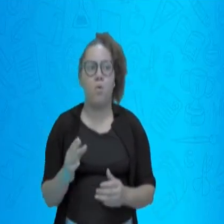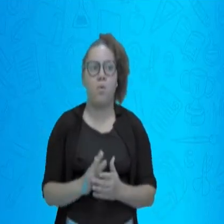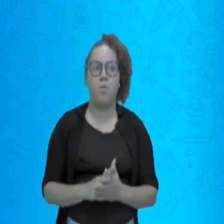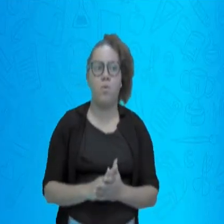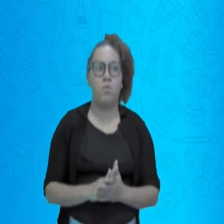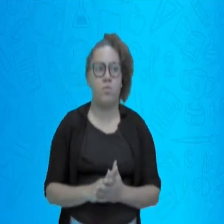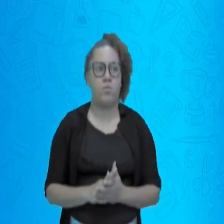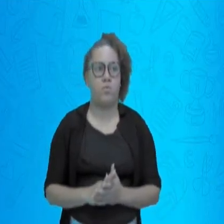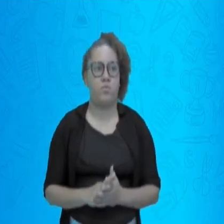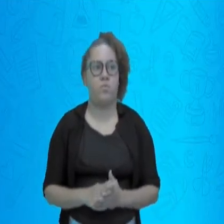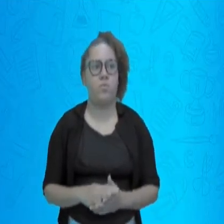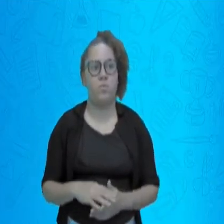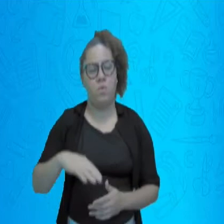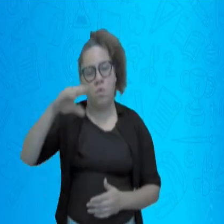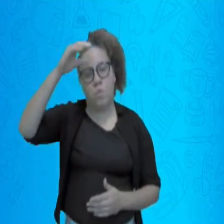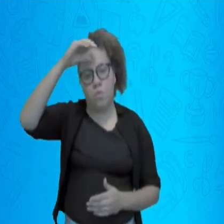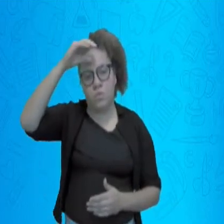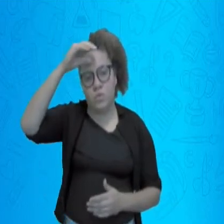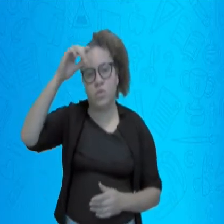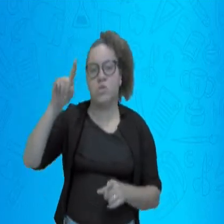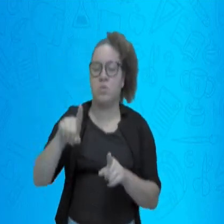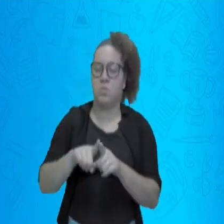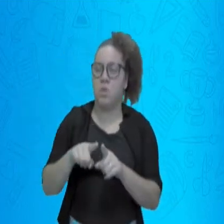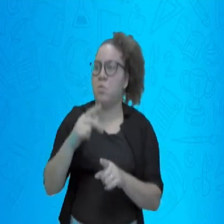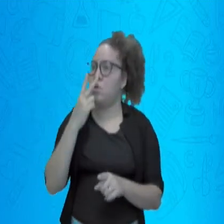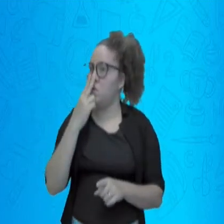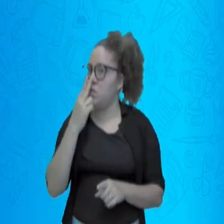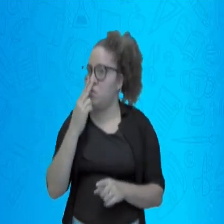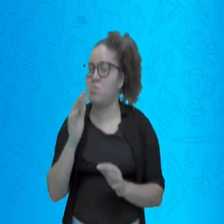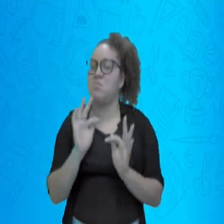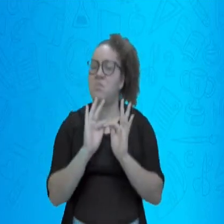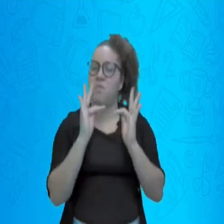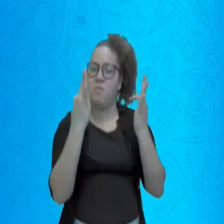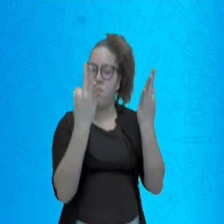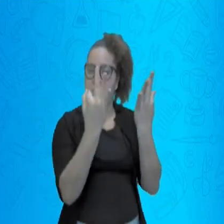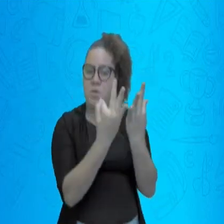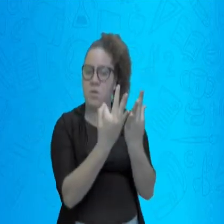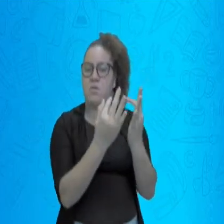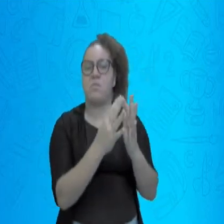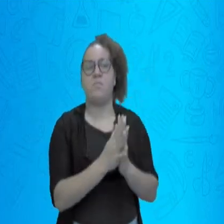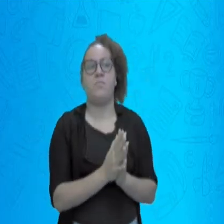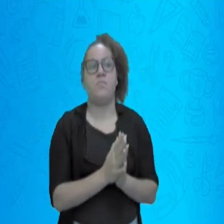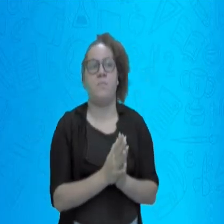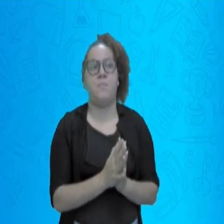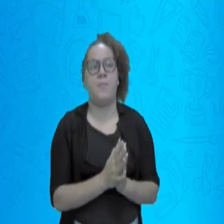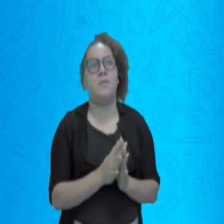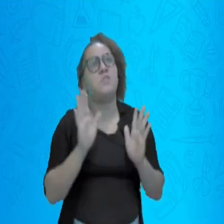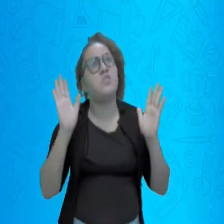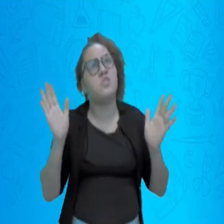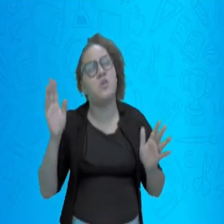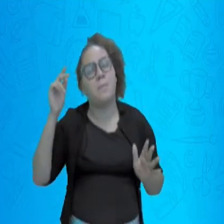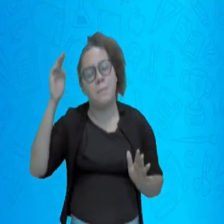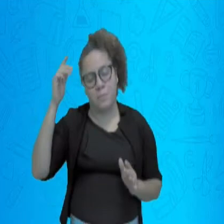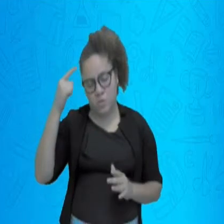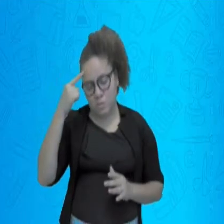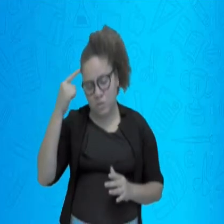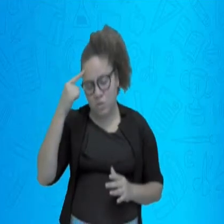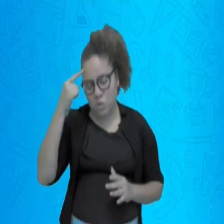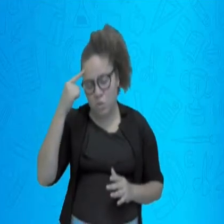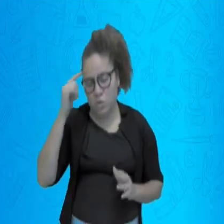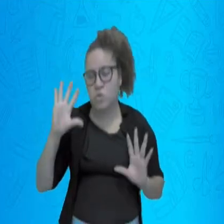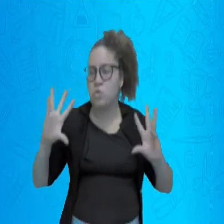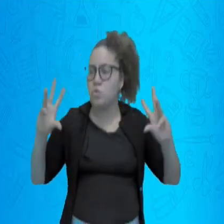Isso é natural, isso faz parte da composição familiar. Mas você já pensou se todas as pessoas fossem